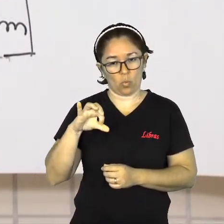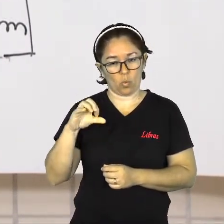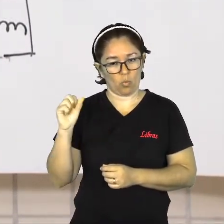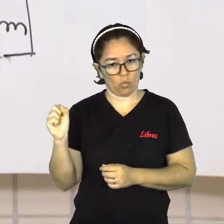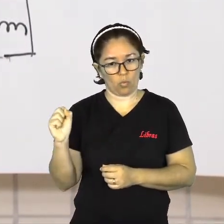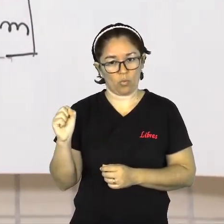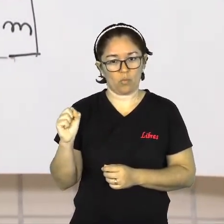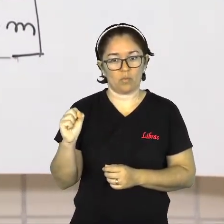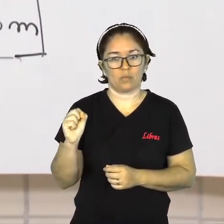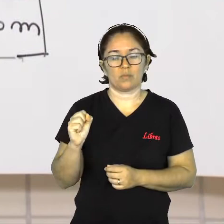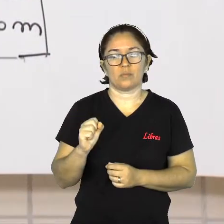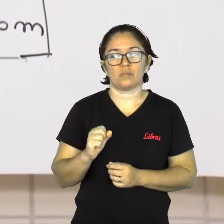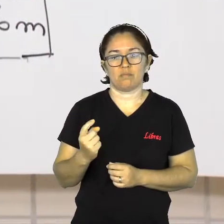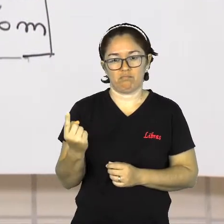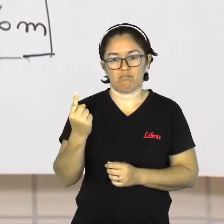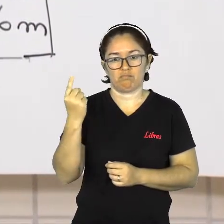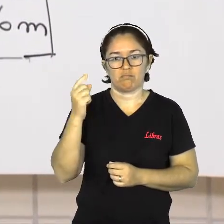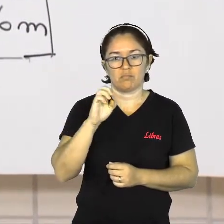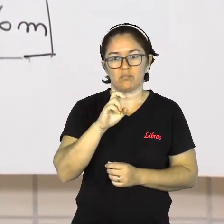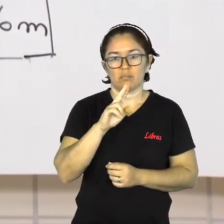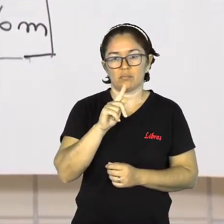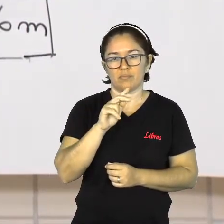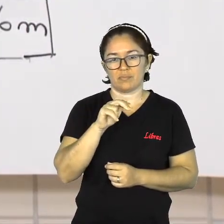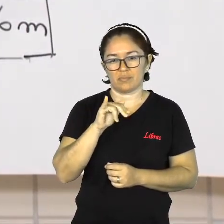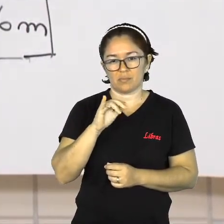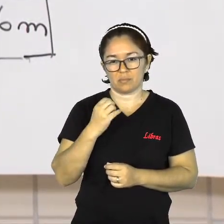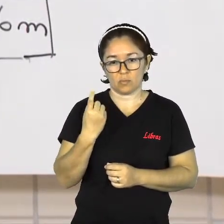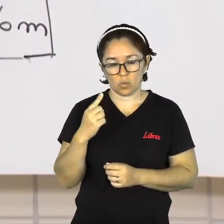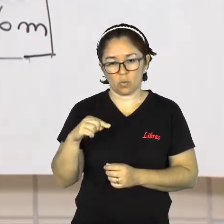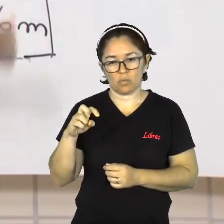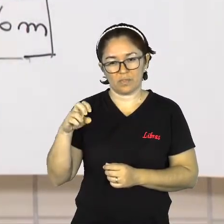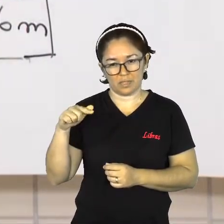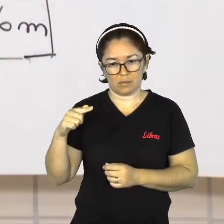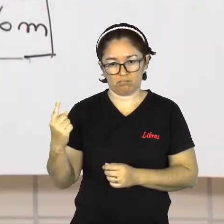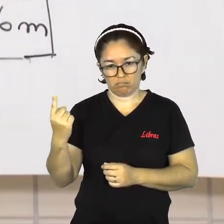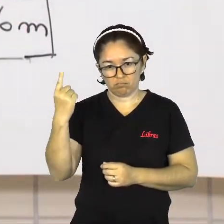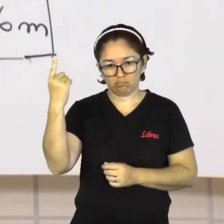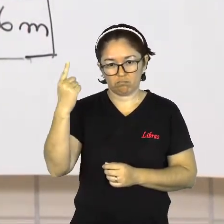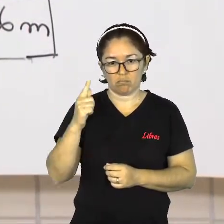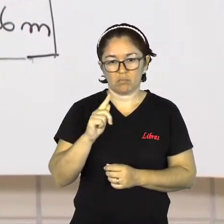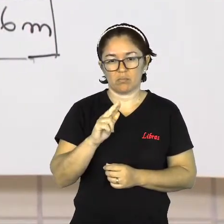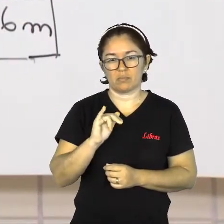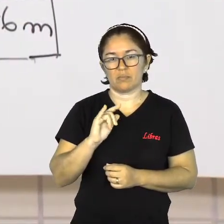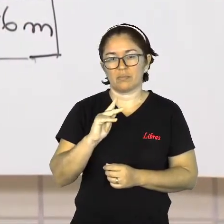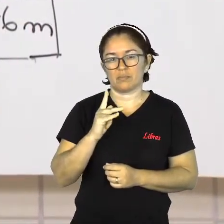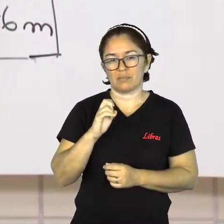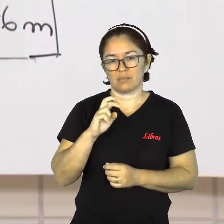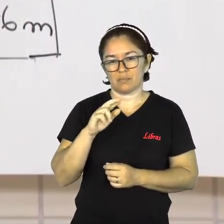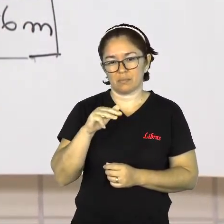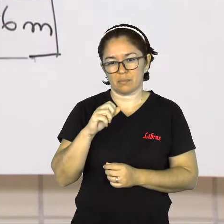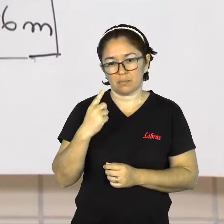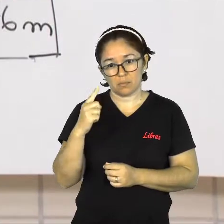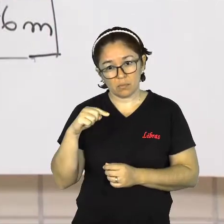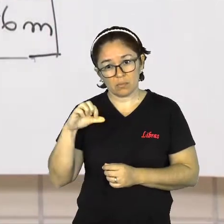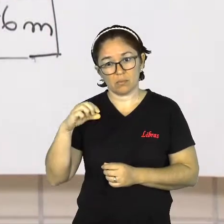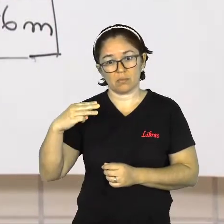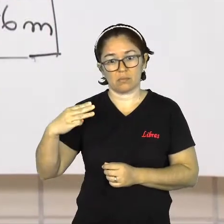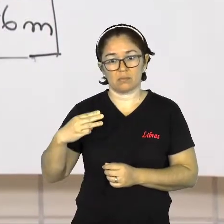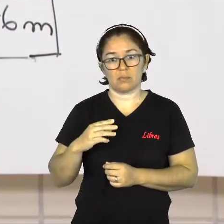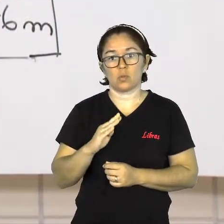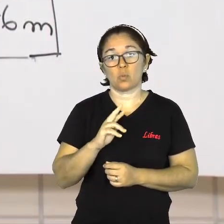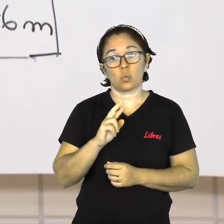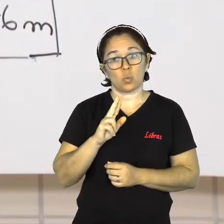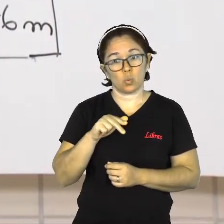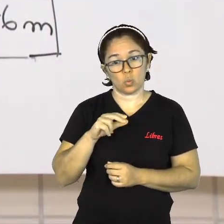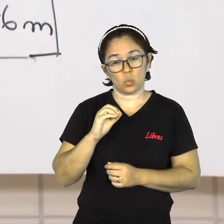1,98 centímetros, o Eugênio 1,57 m, o Guilherme 1,93,